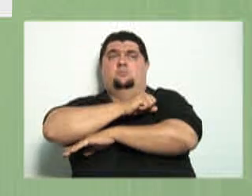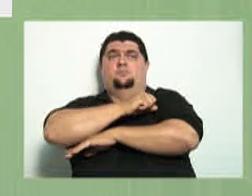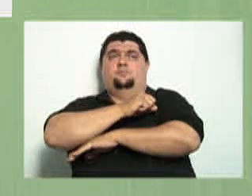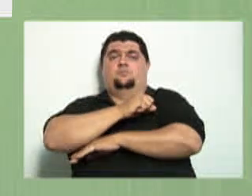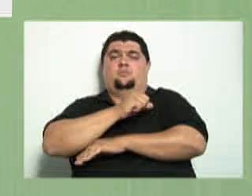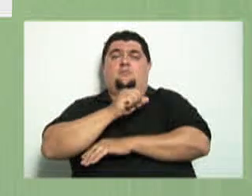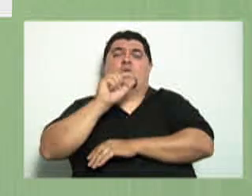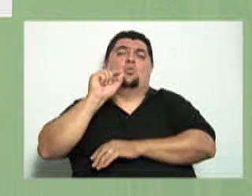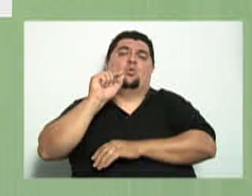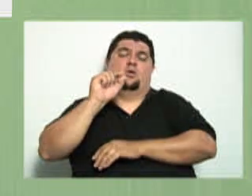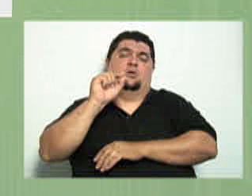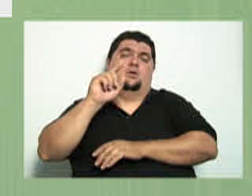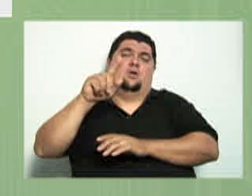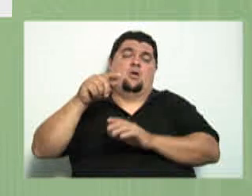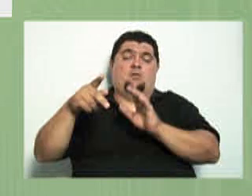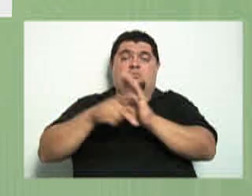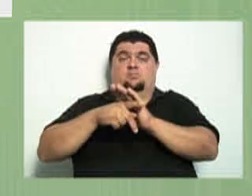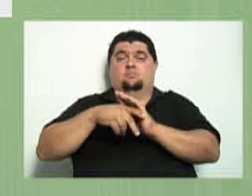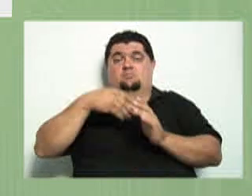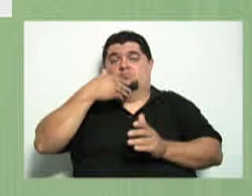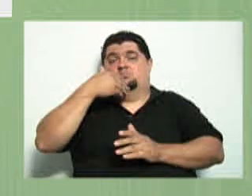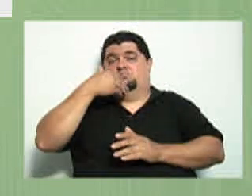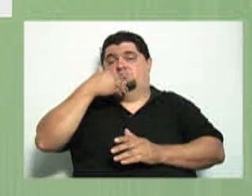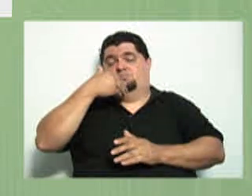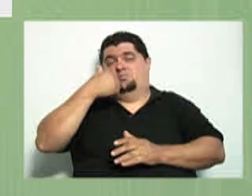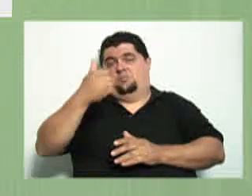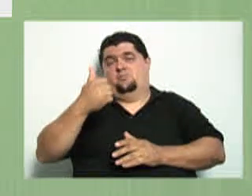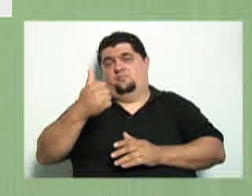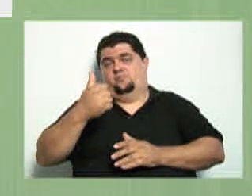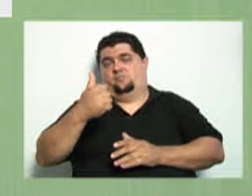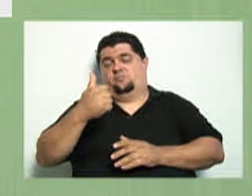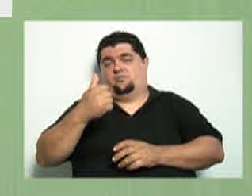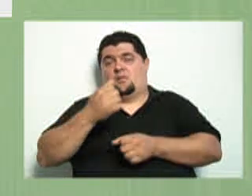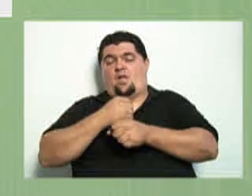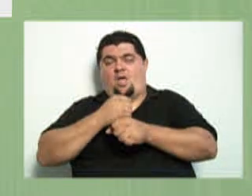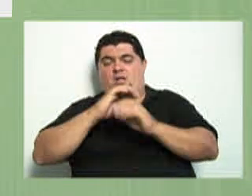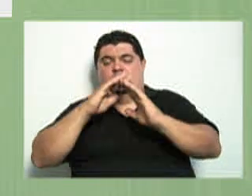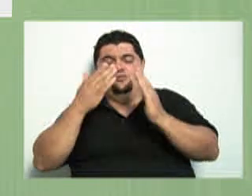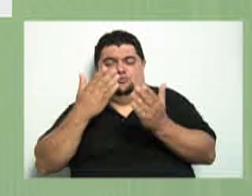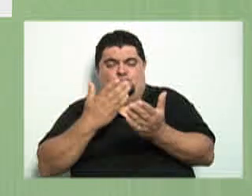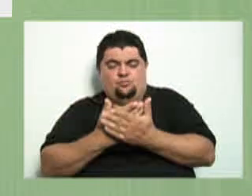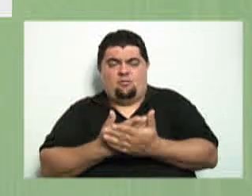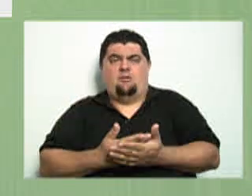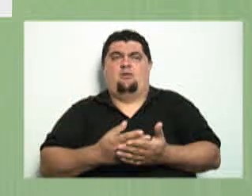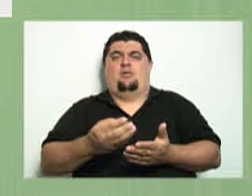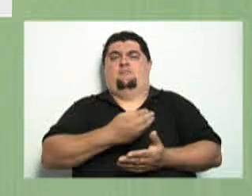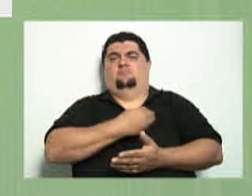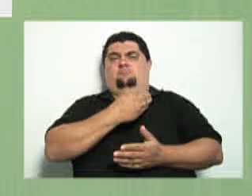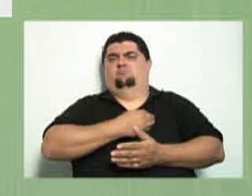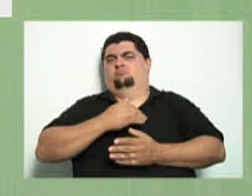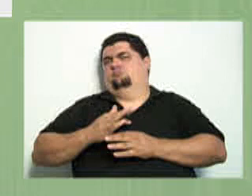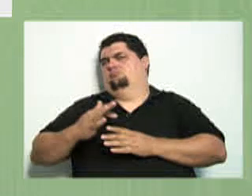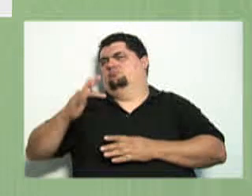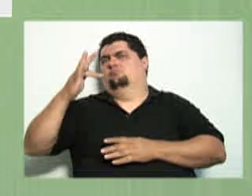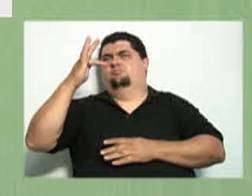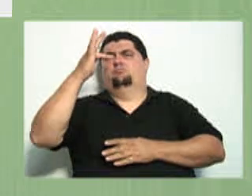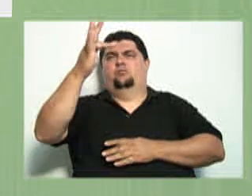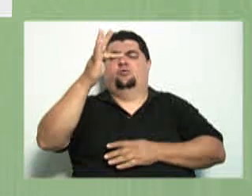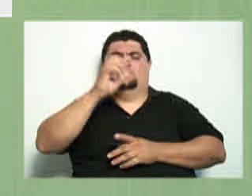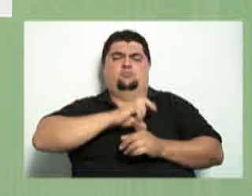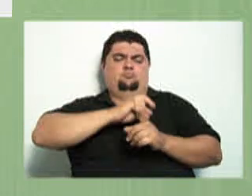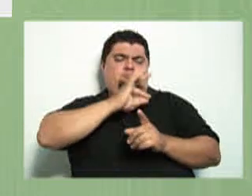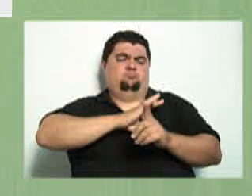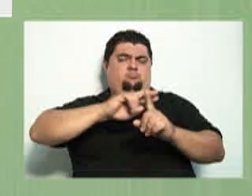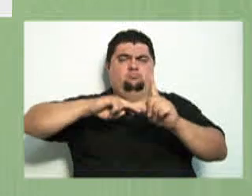está ligada a não só melhoria no número de anos de escola, expectativa de vida, renda por